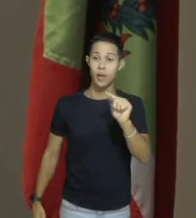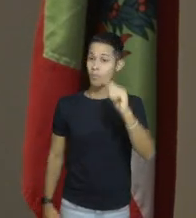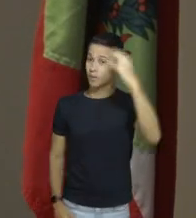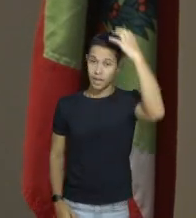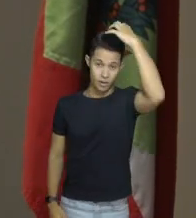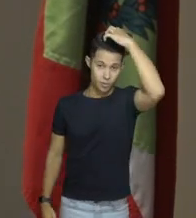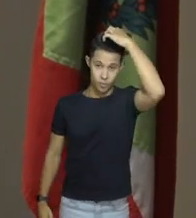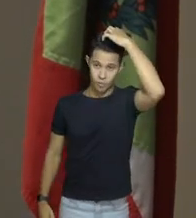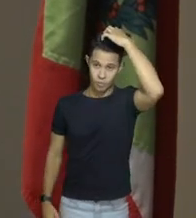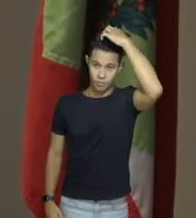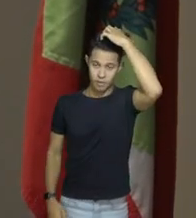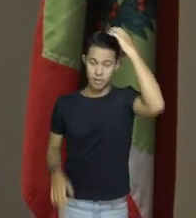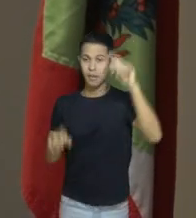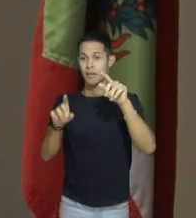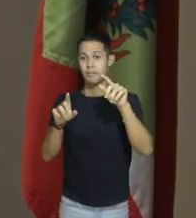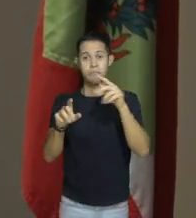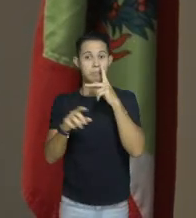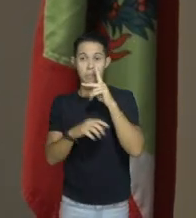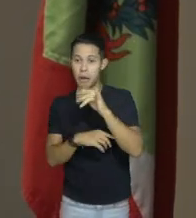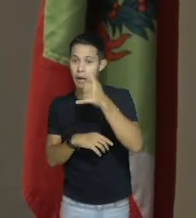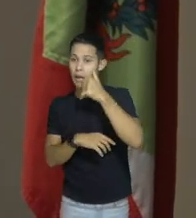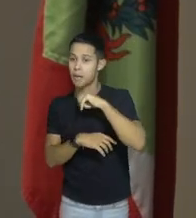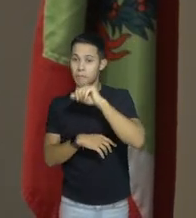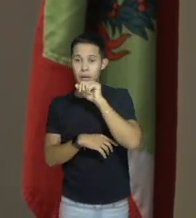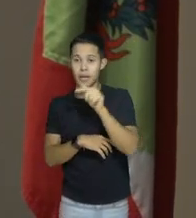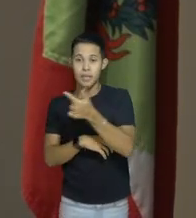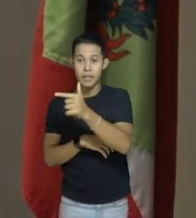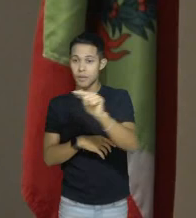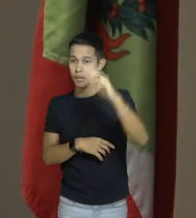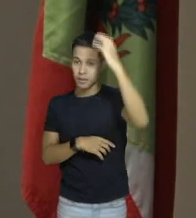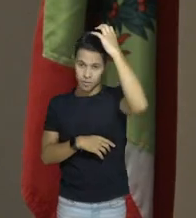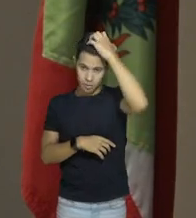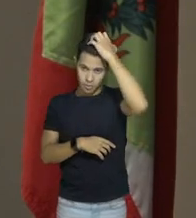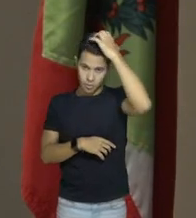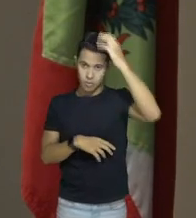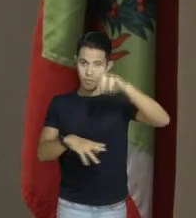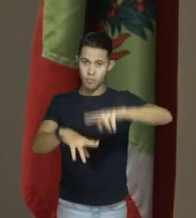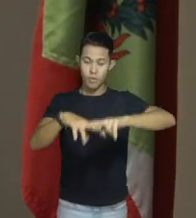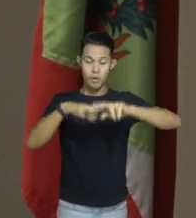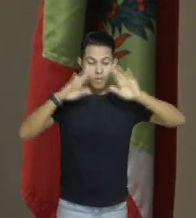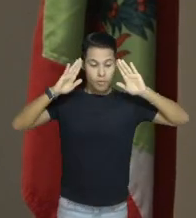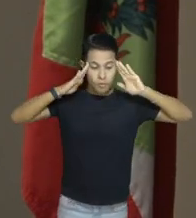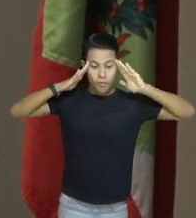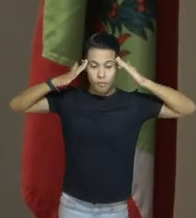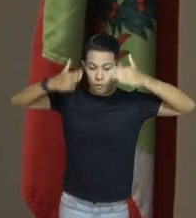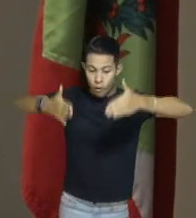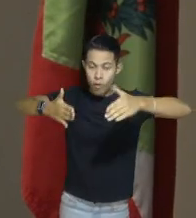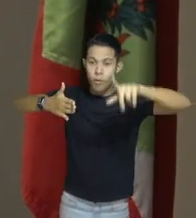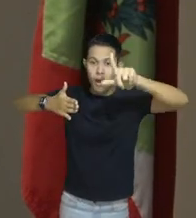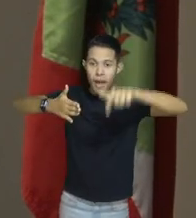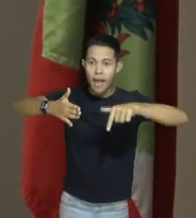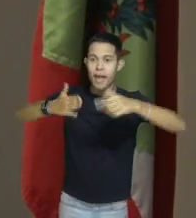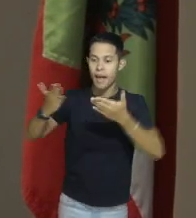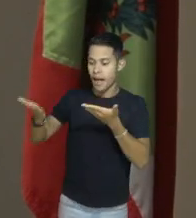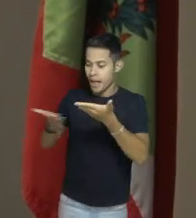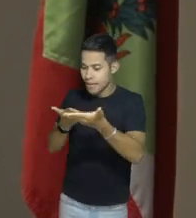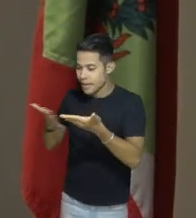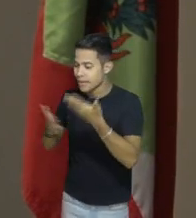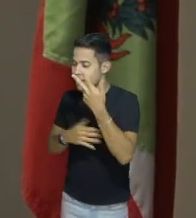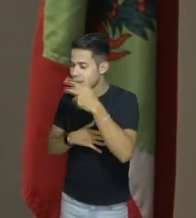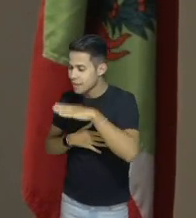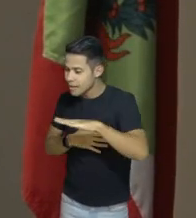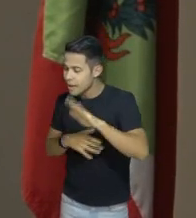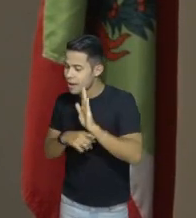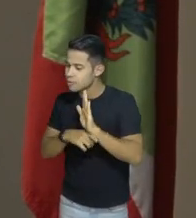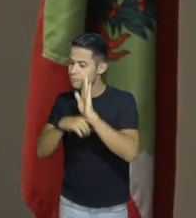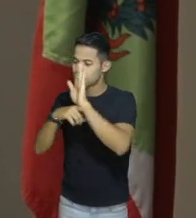pais, nem pela escola, nem para a saúde, nem por ninguém. Então, o nosso foco é atender as crianças, fazer com que elas